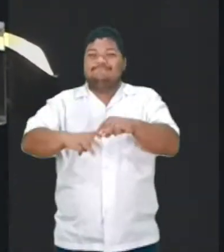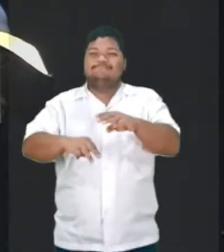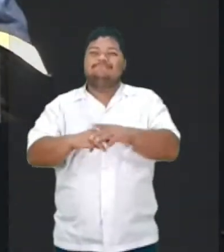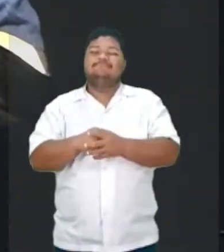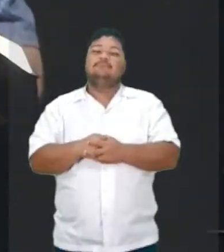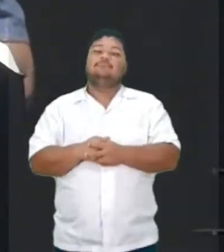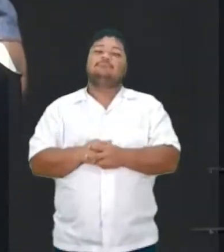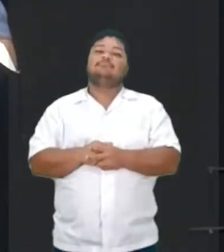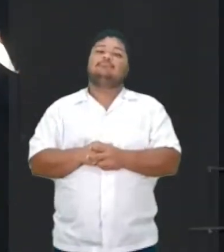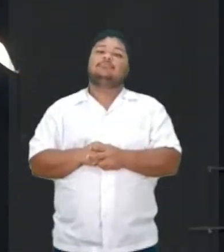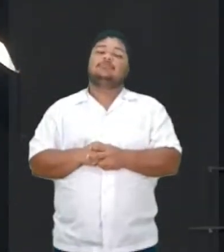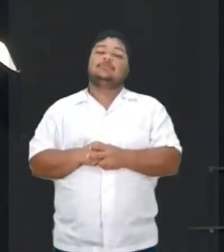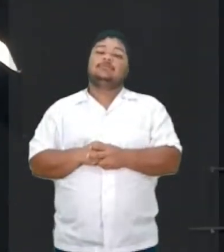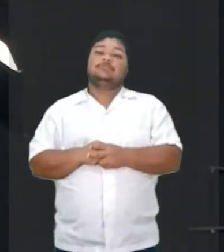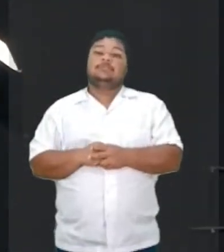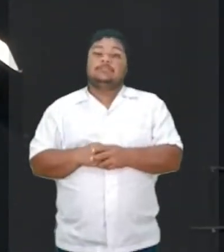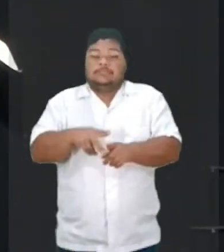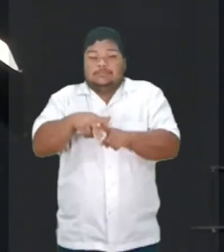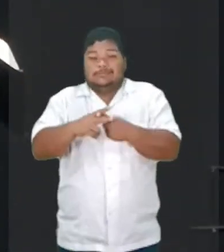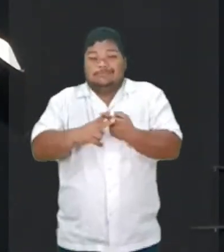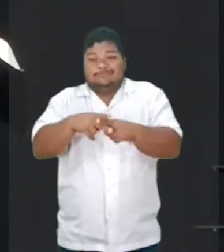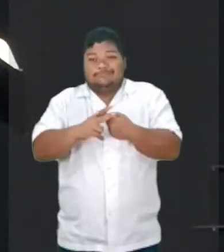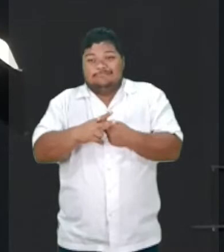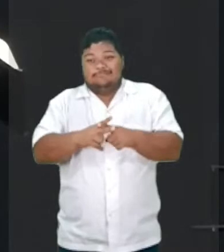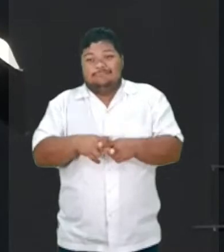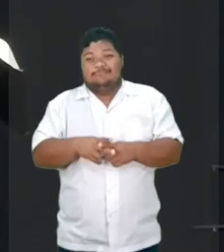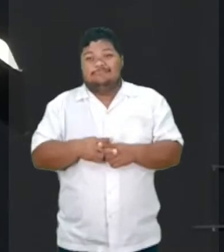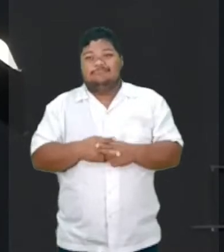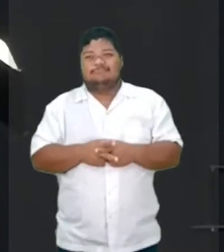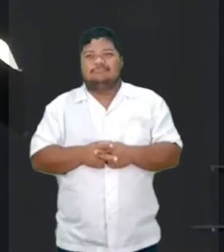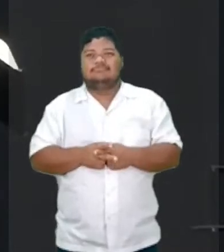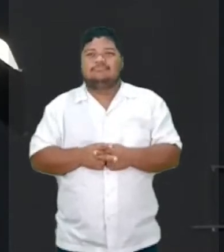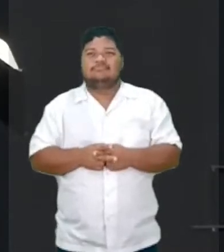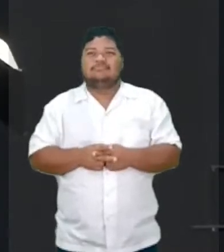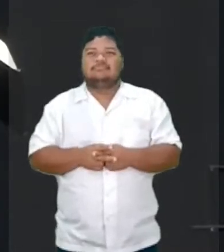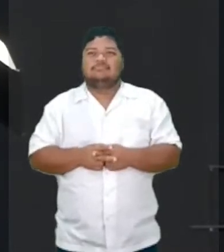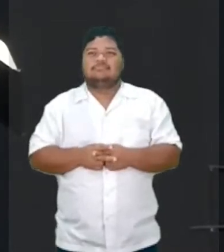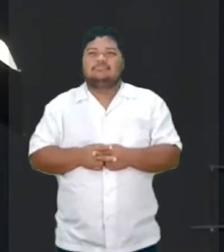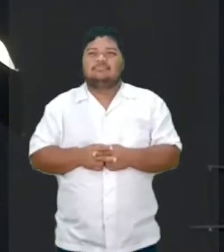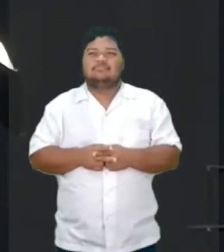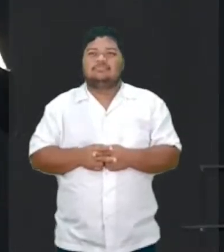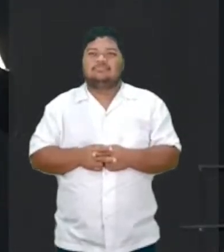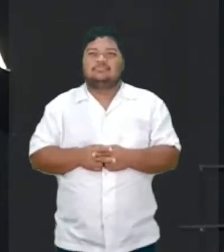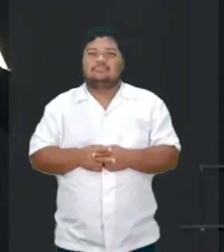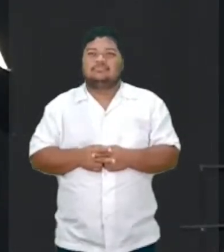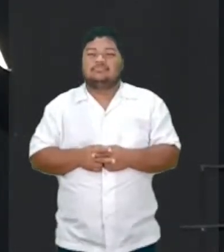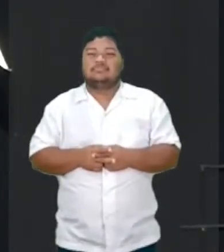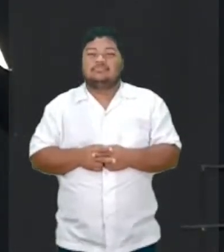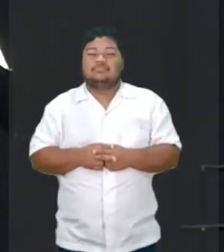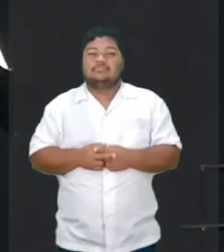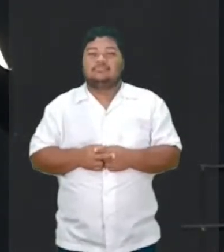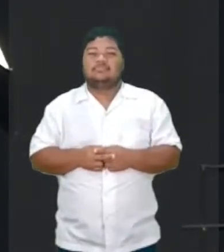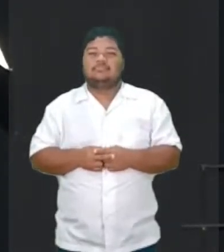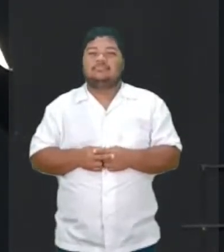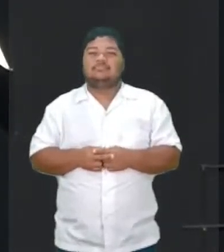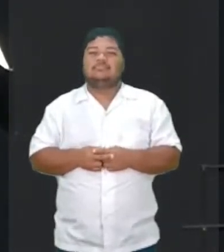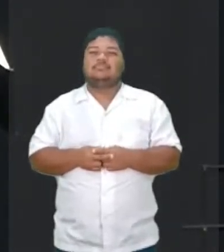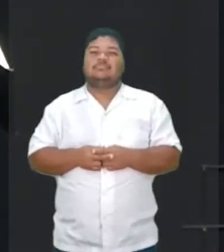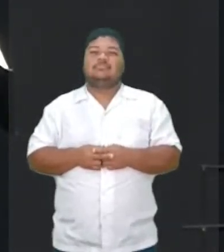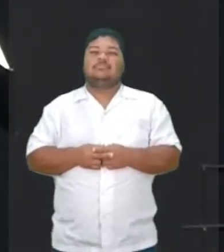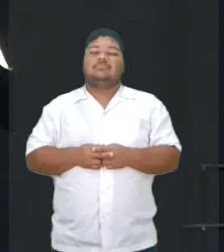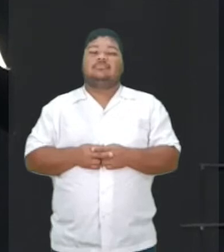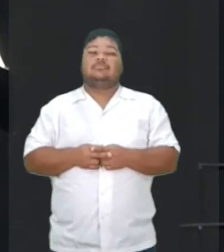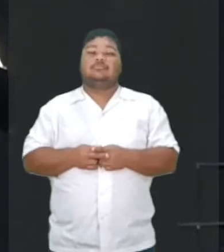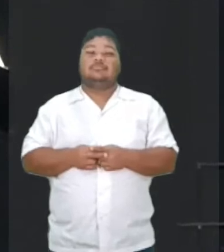que construíram o telescópio Hubble. Hubble em homenagem ao Criador. Um telescópio